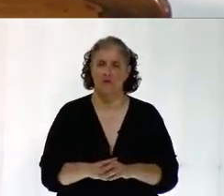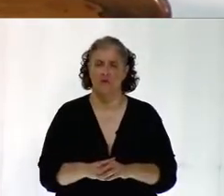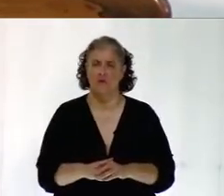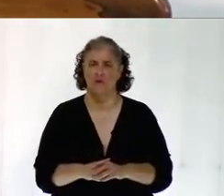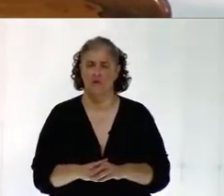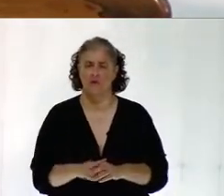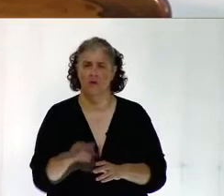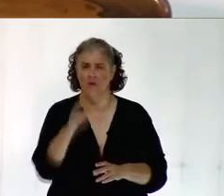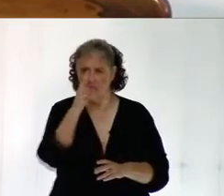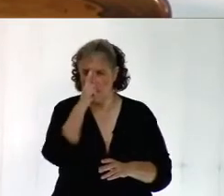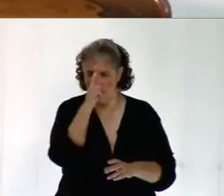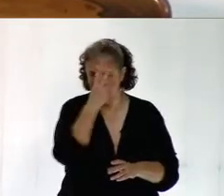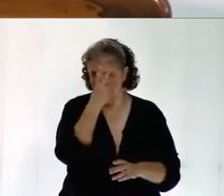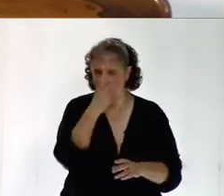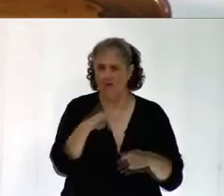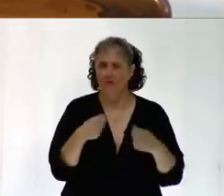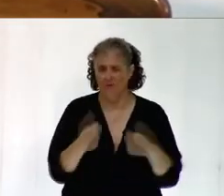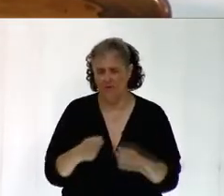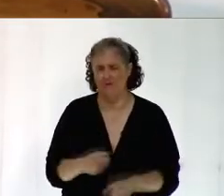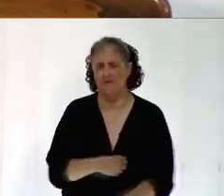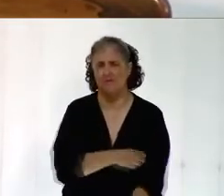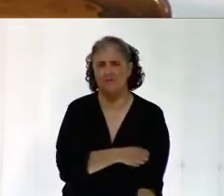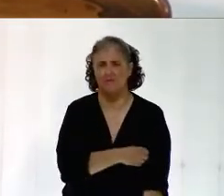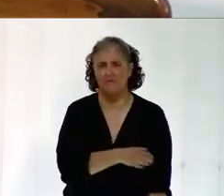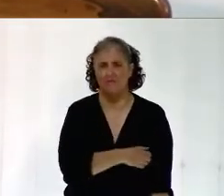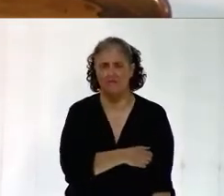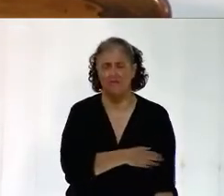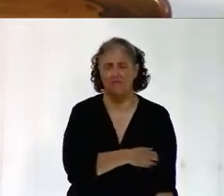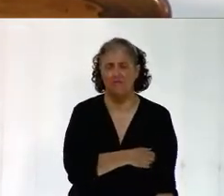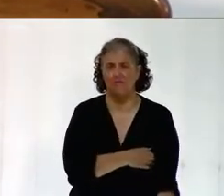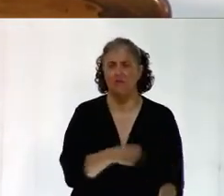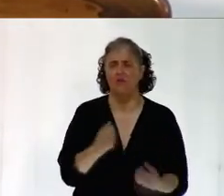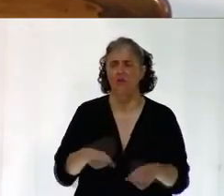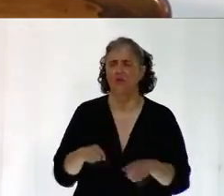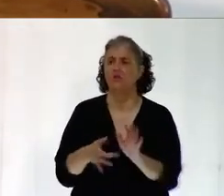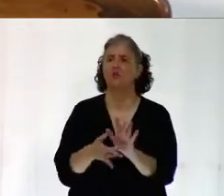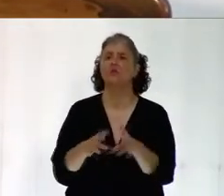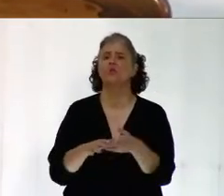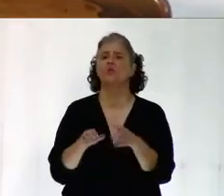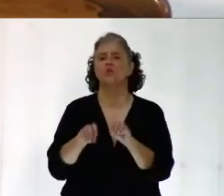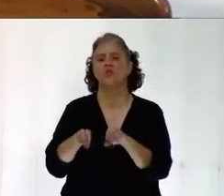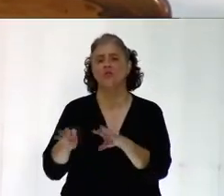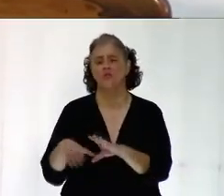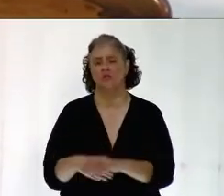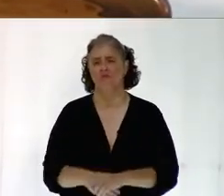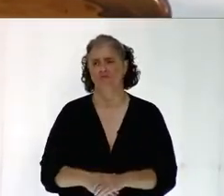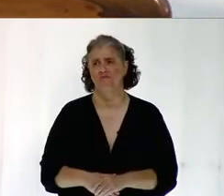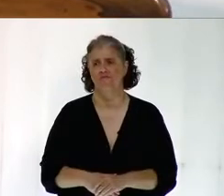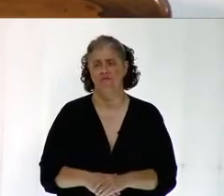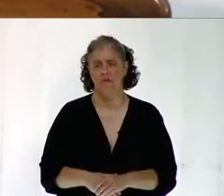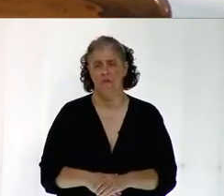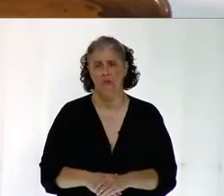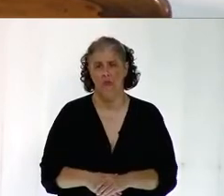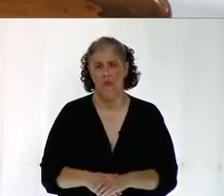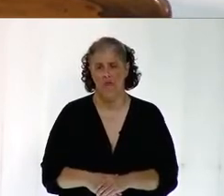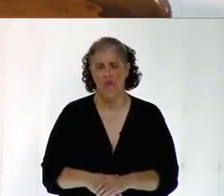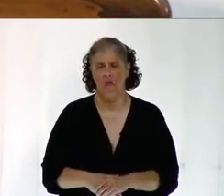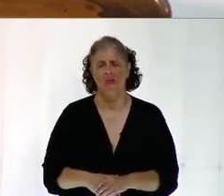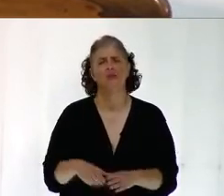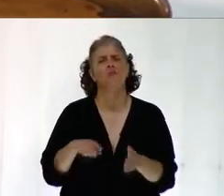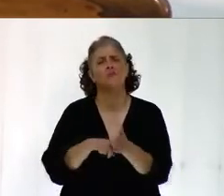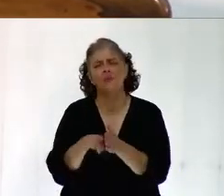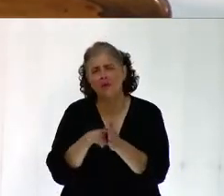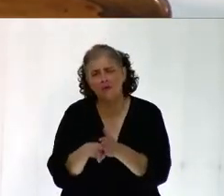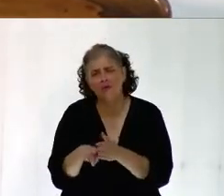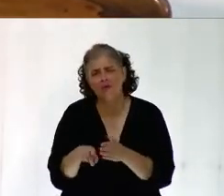ídolos para deus foi isso que o senhor jesus ensinou mais uma vez eu pergunto por que